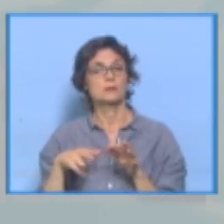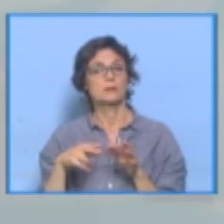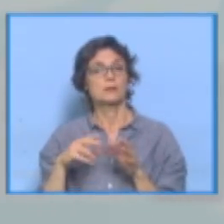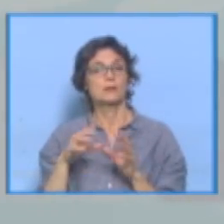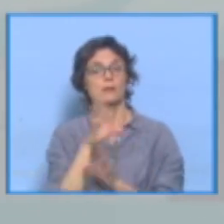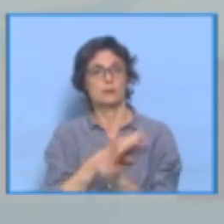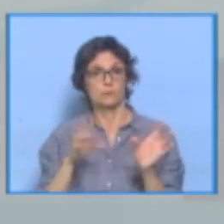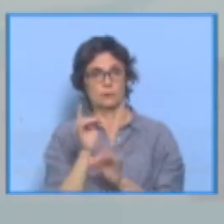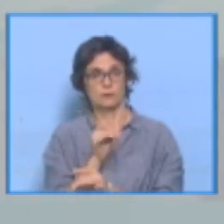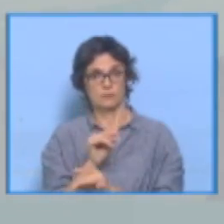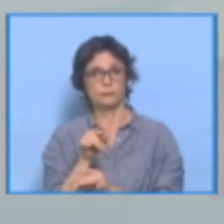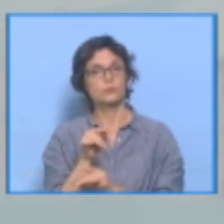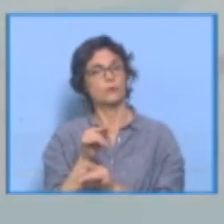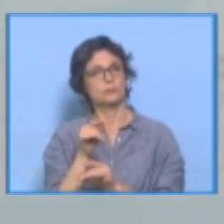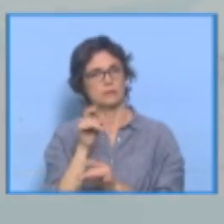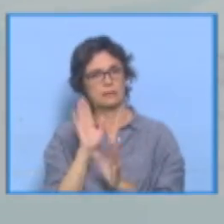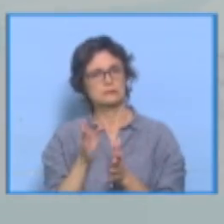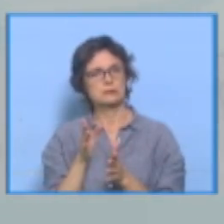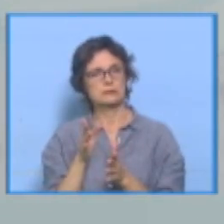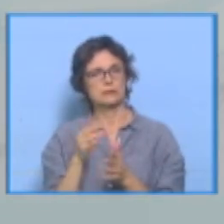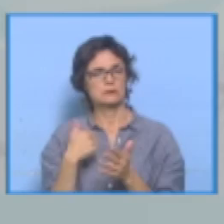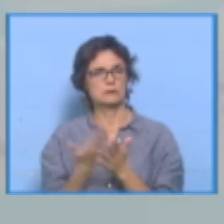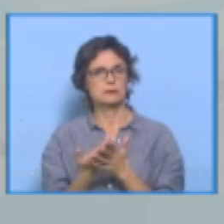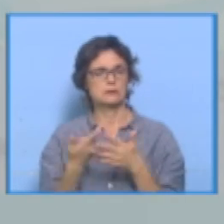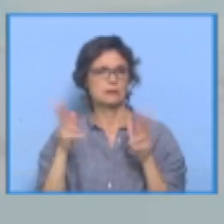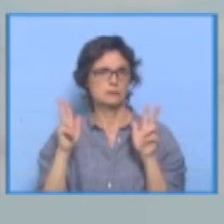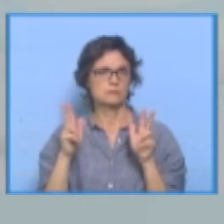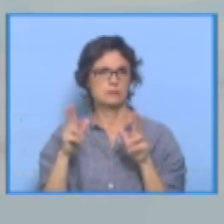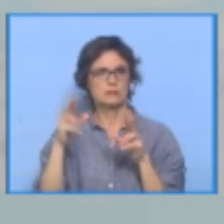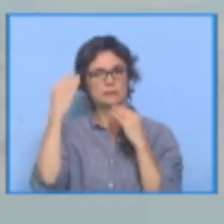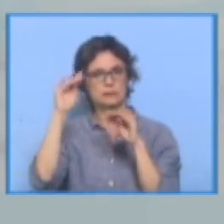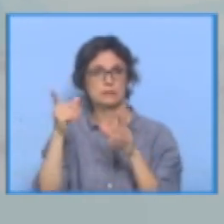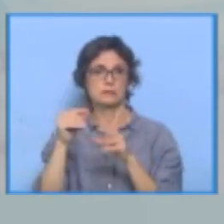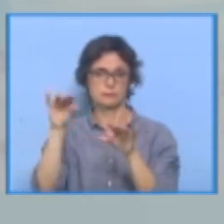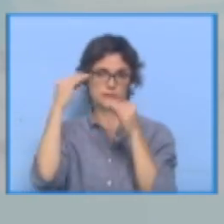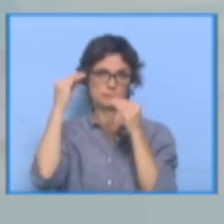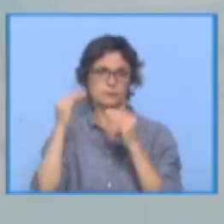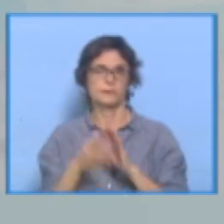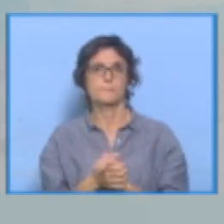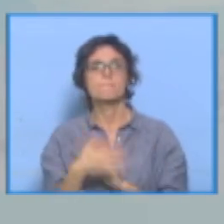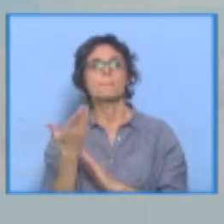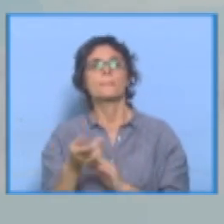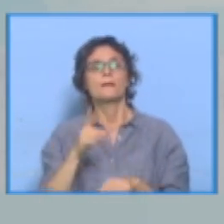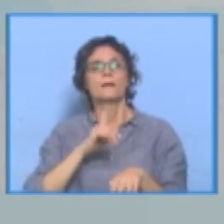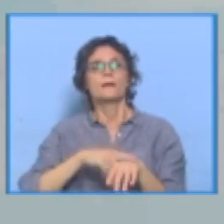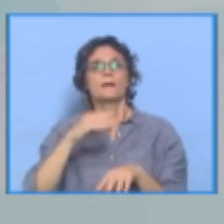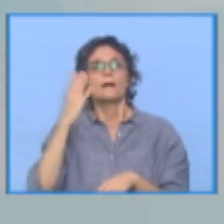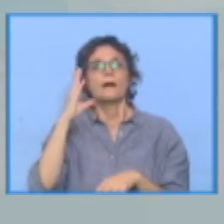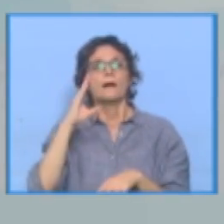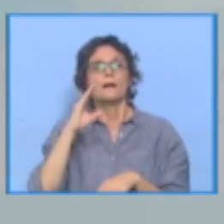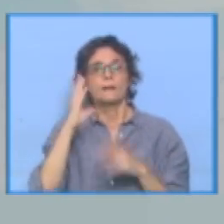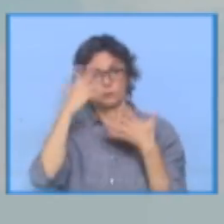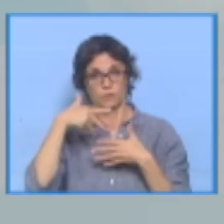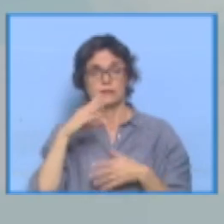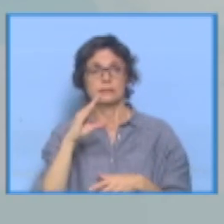esta necessidade de garantir a liberdade de ensinar e de aprender. Quando forem 22h45,